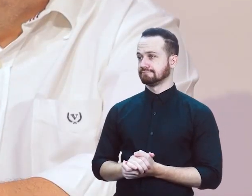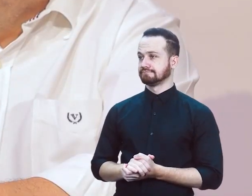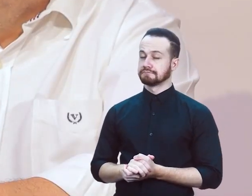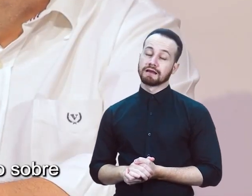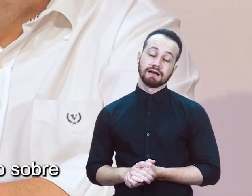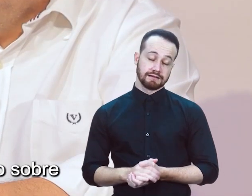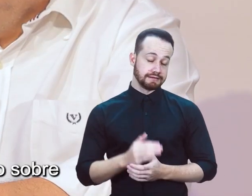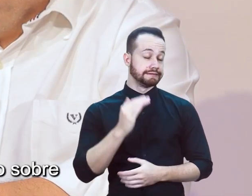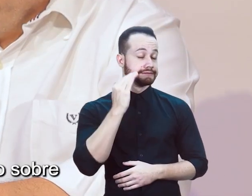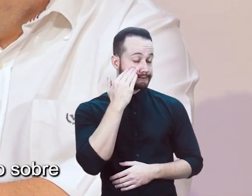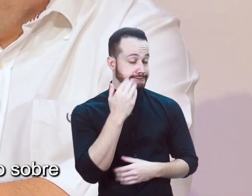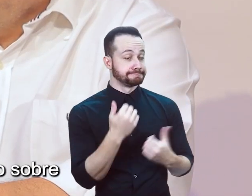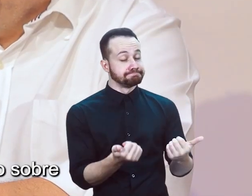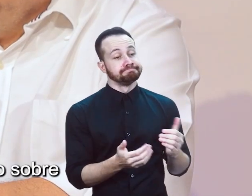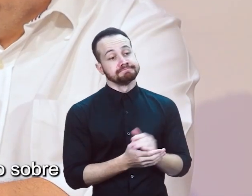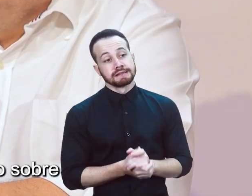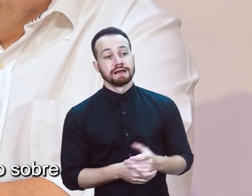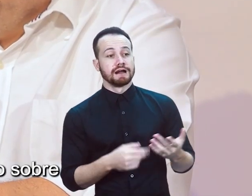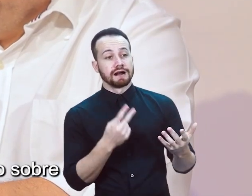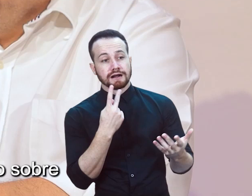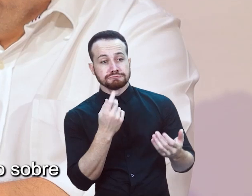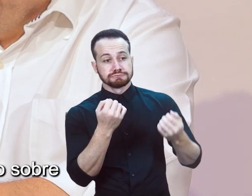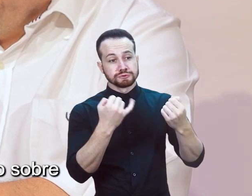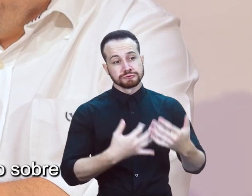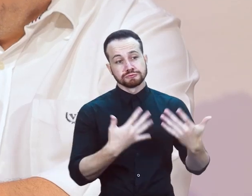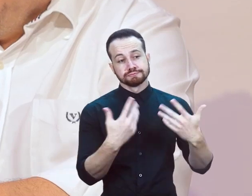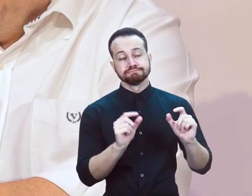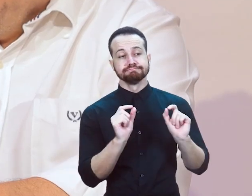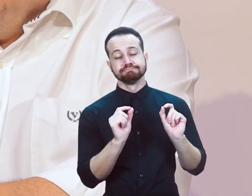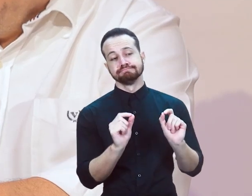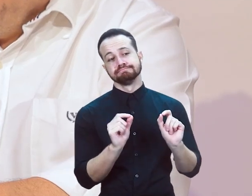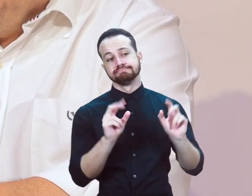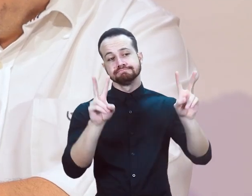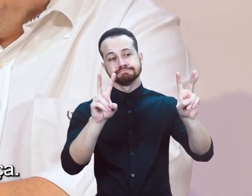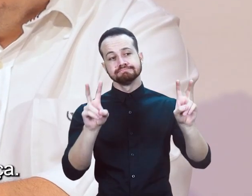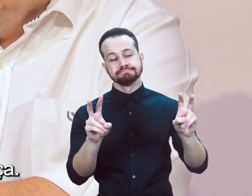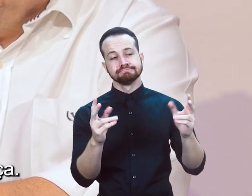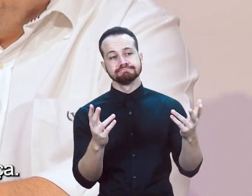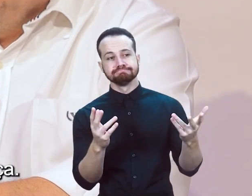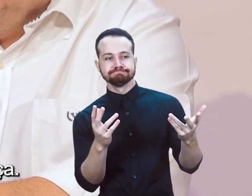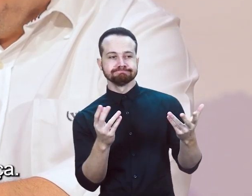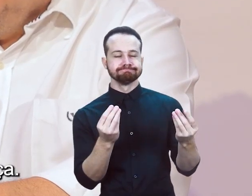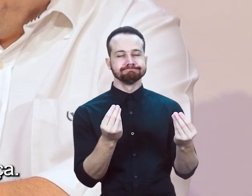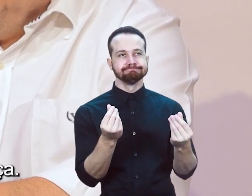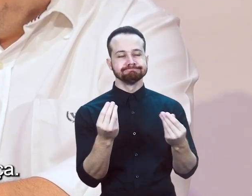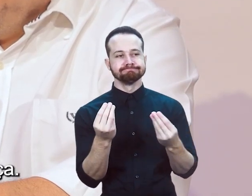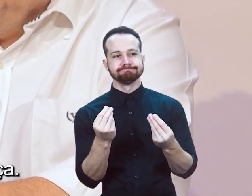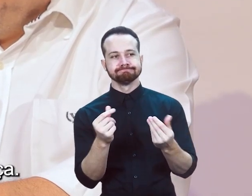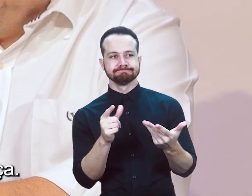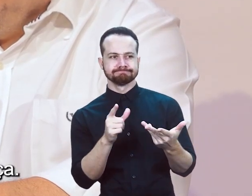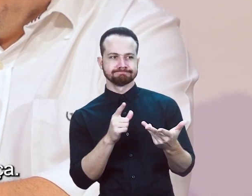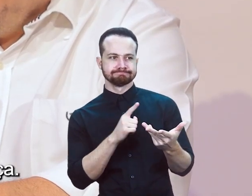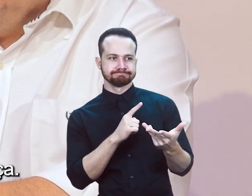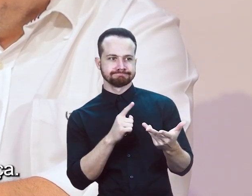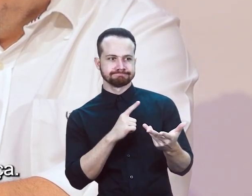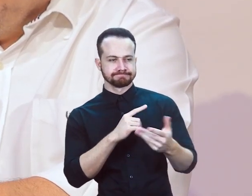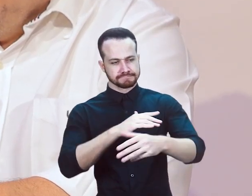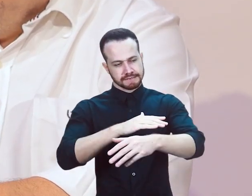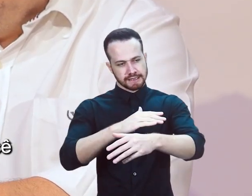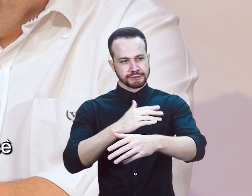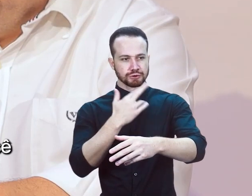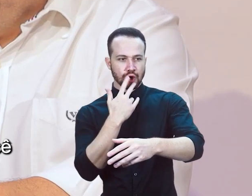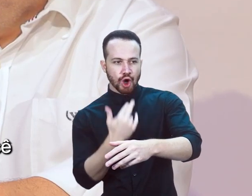Muito bem. Dumas, vamos falar aqui um pouquinho sobre as questões ainda aqui de